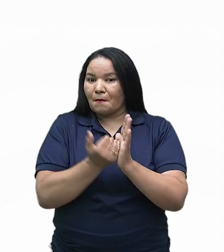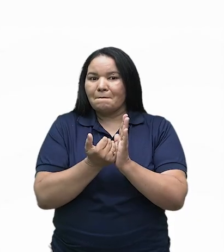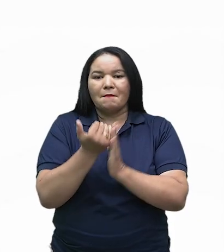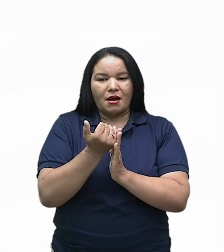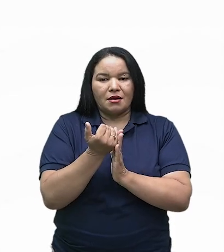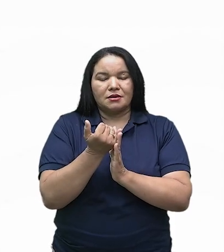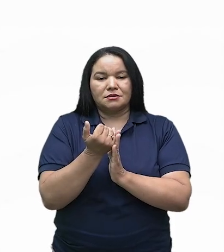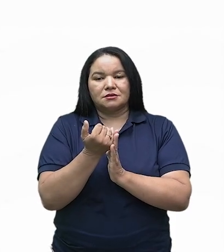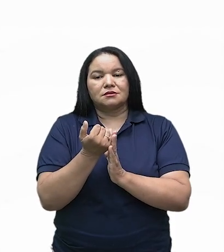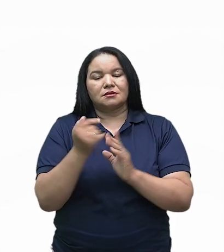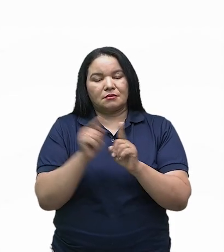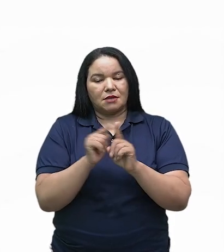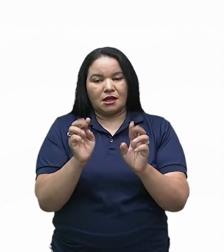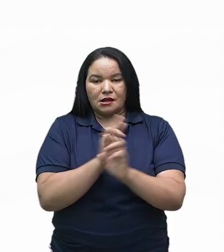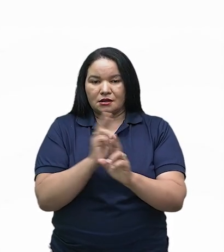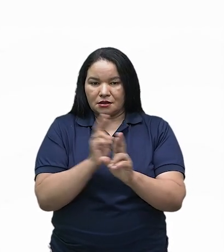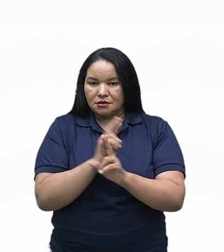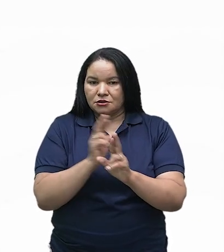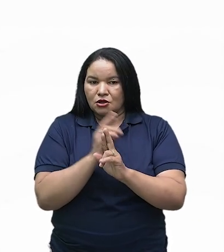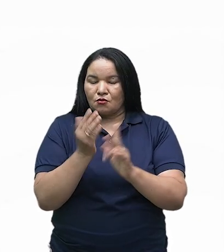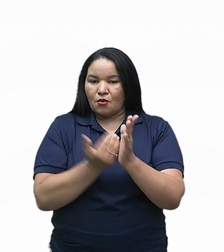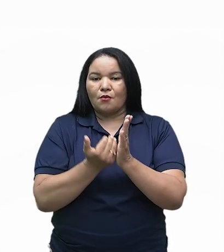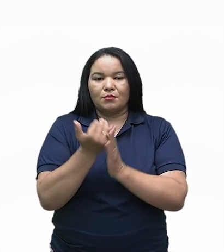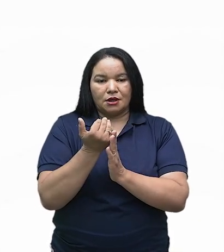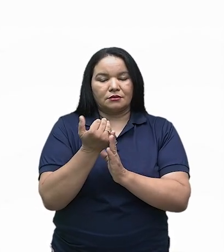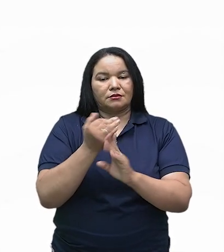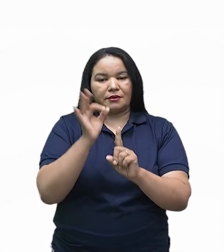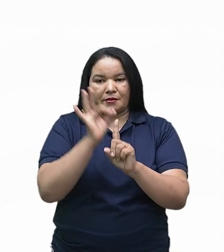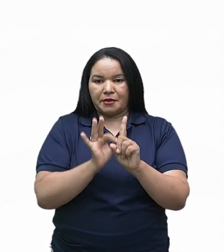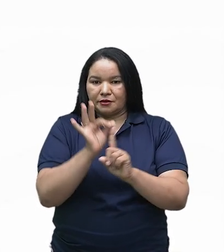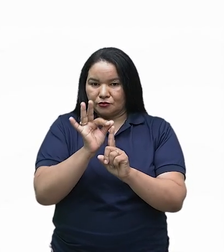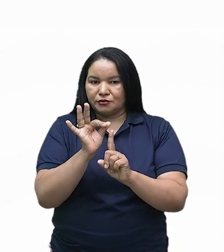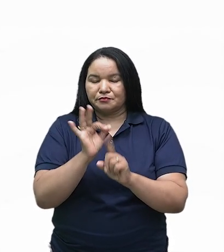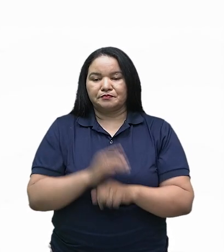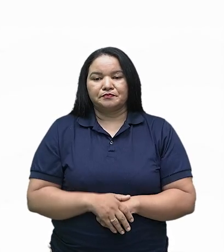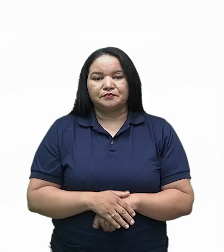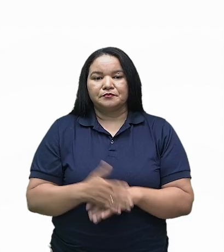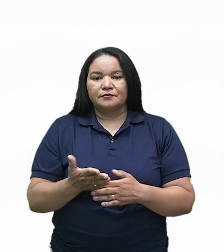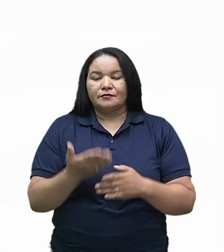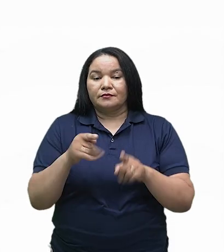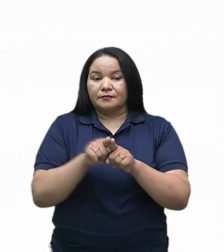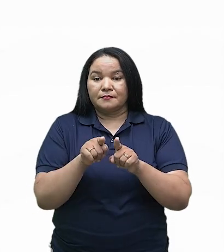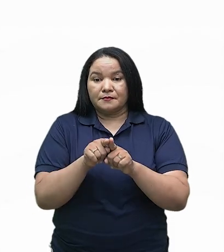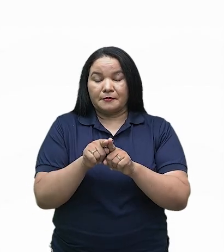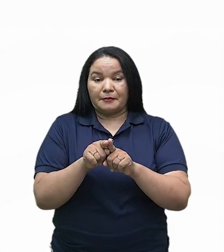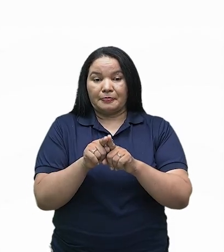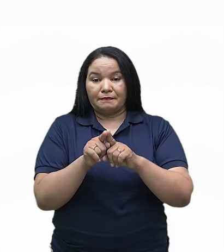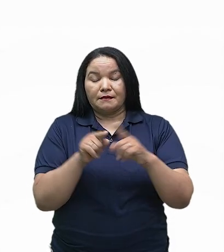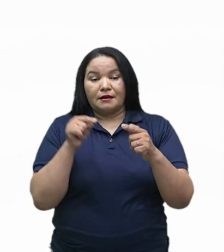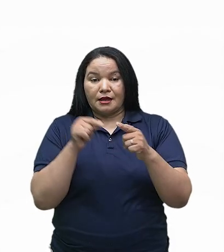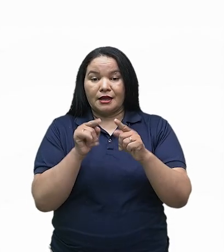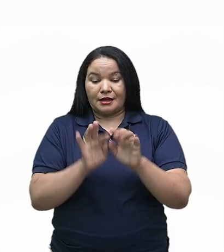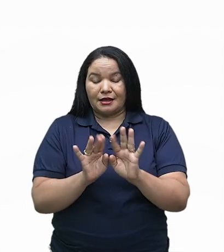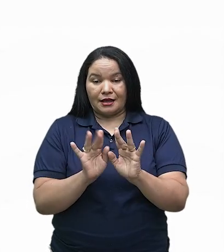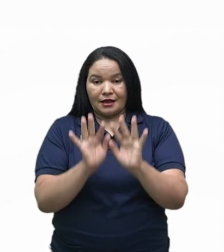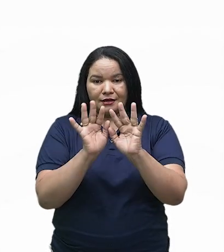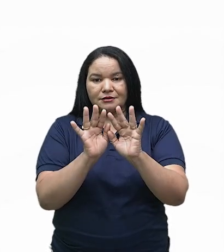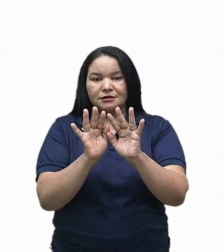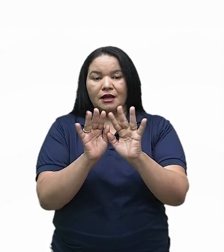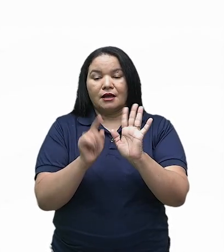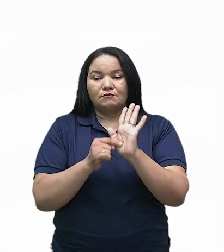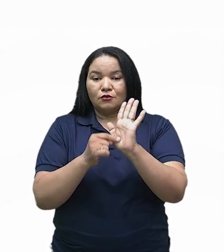pouco, com relação a esse aumento da temperatura. E ainda, a vida longa desse gás significa que as